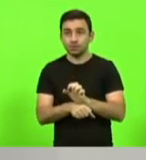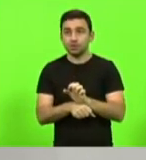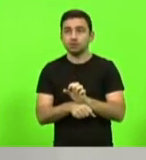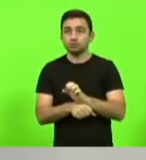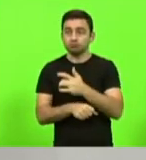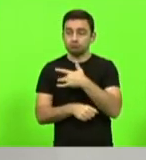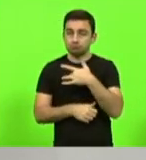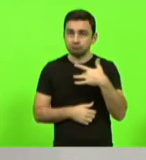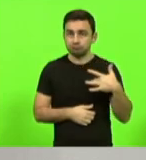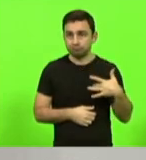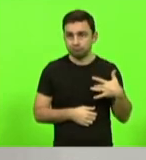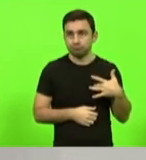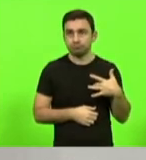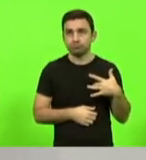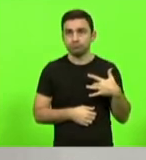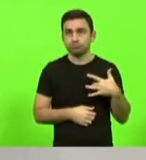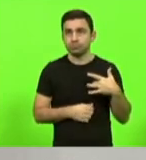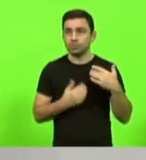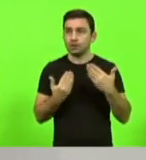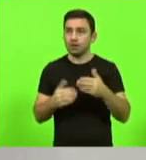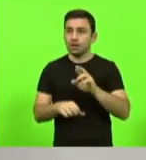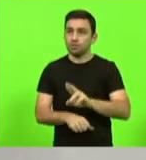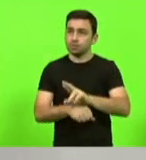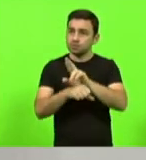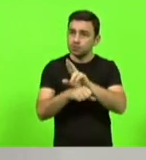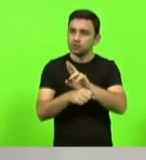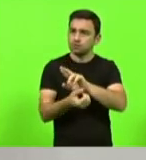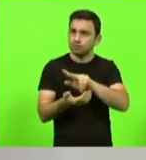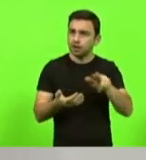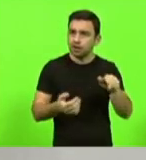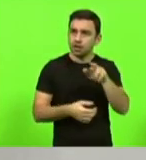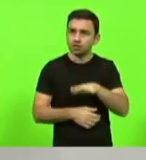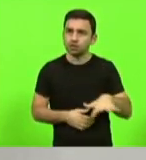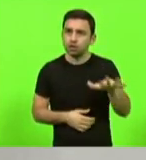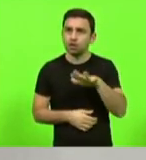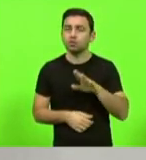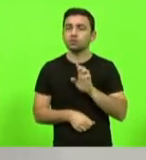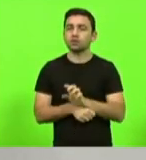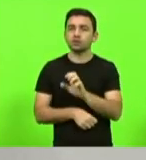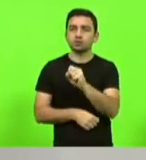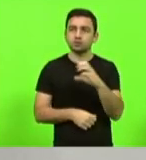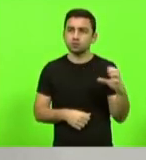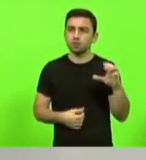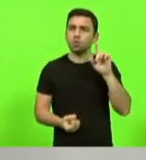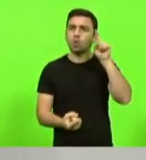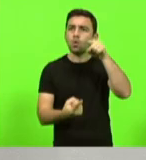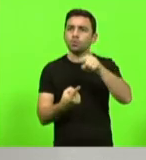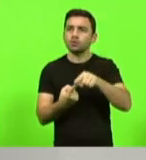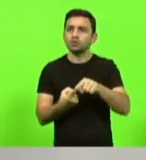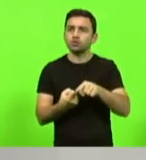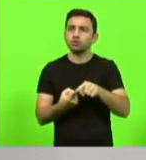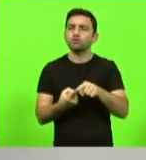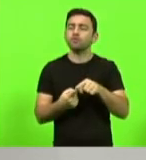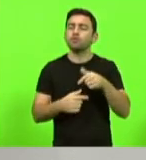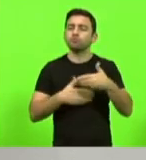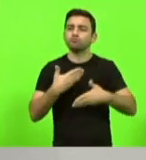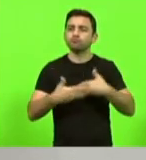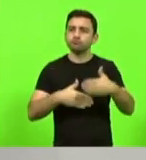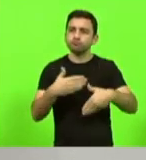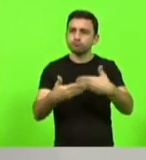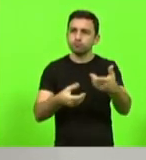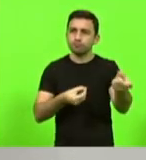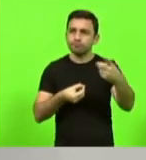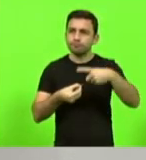Saúde, com representantes de várias regiões de nosso estado, com o objetivo de encaminhar essa